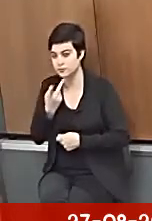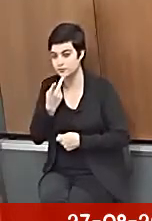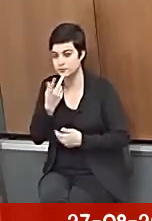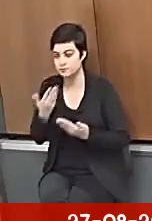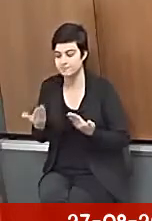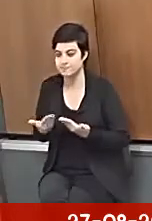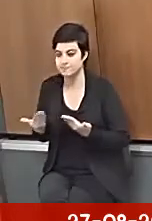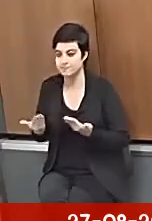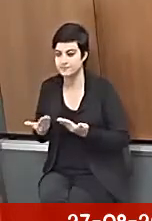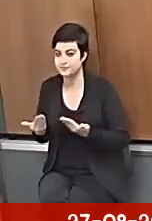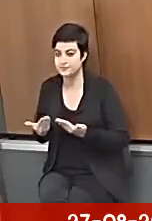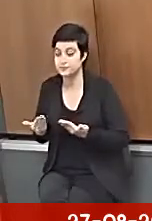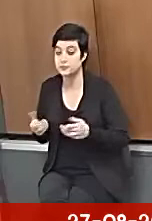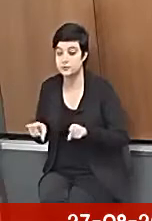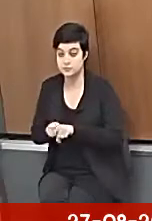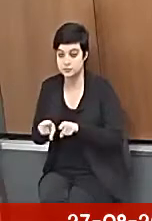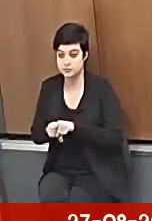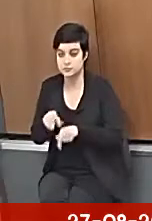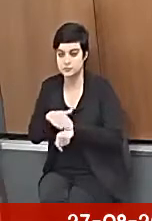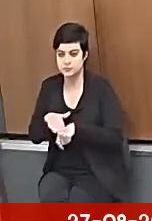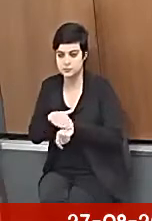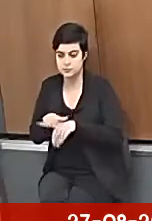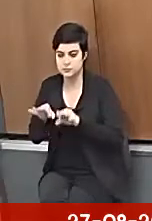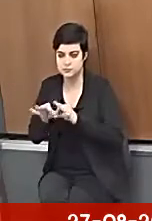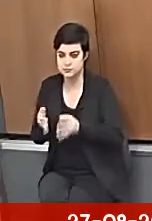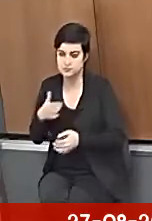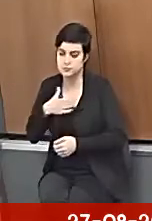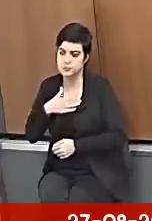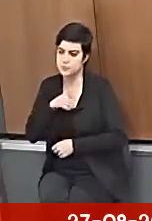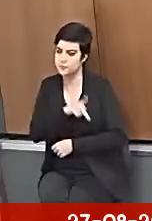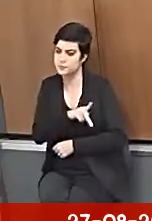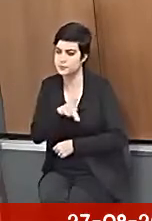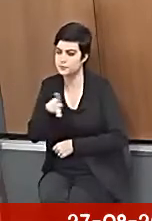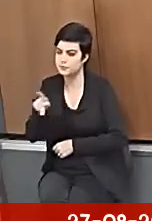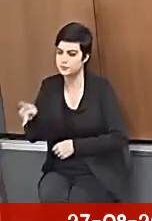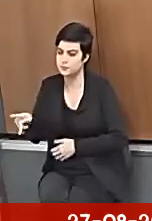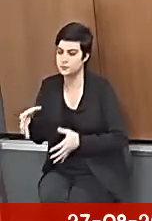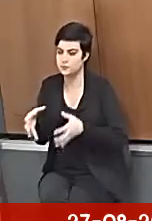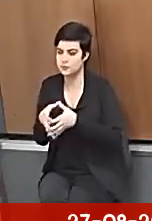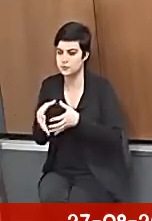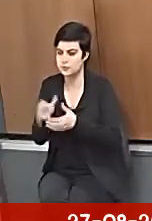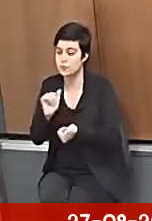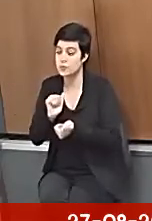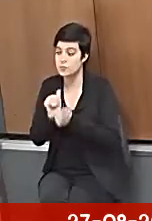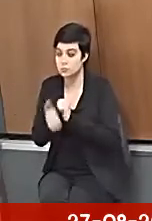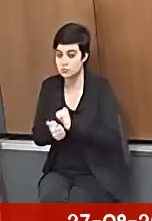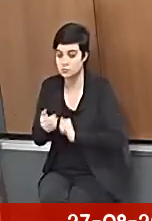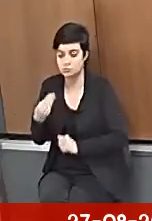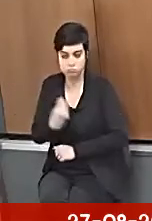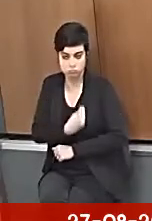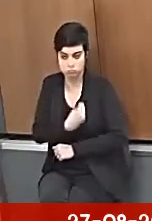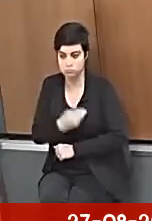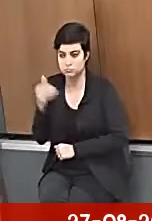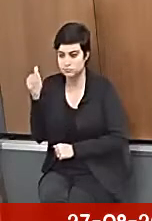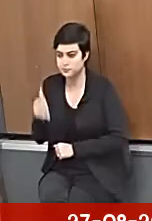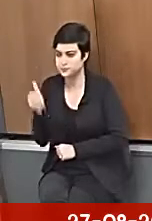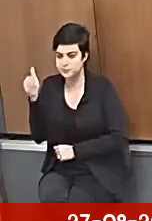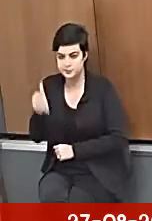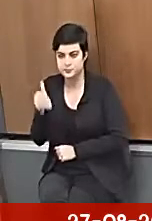ter certeza nós vamos conversar você bem encaminhadas o presidente da comissão de esportes da casa sou membro efetivo